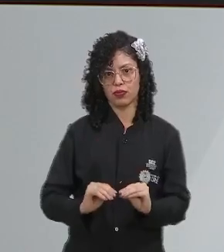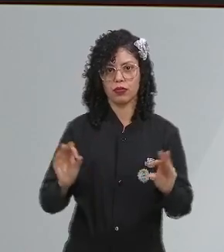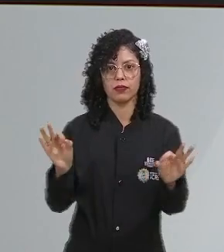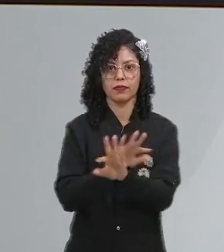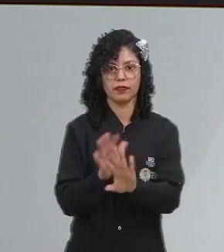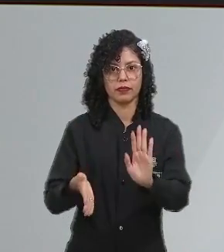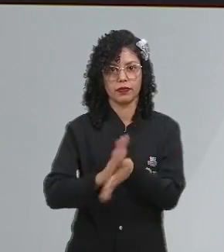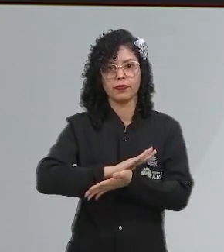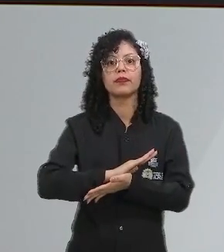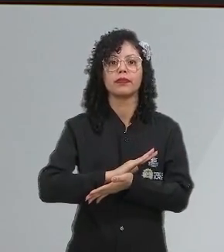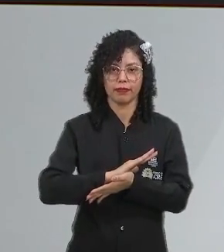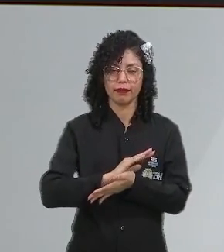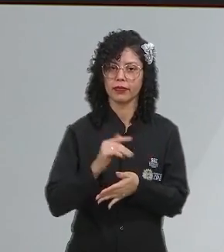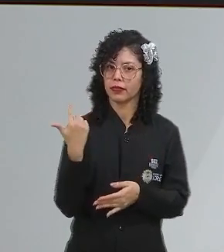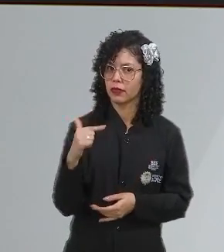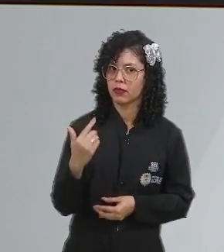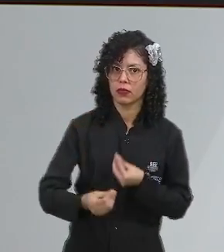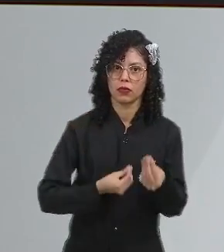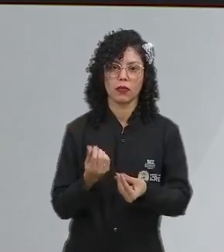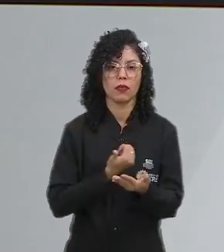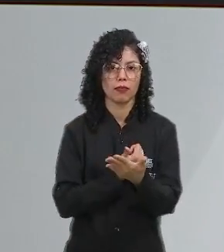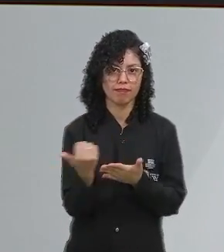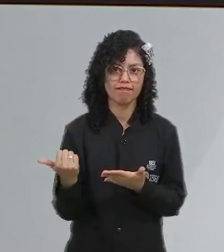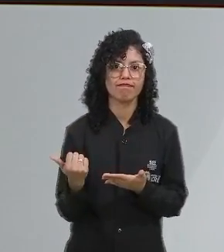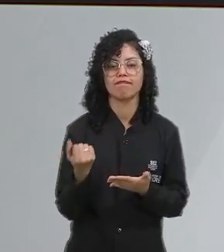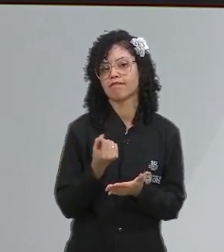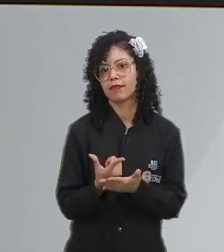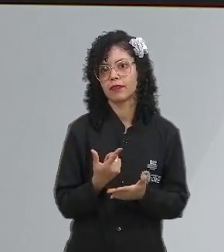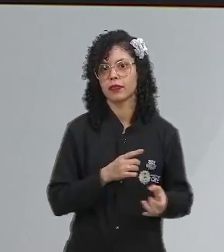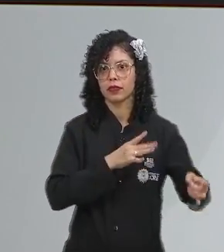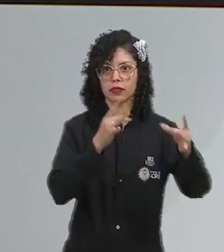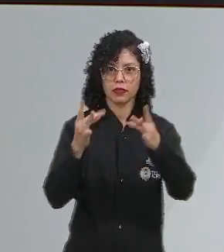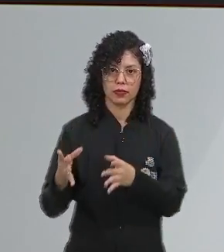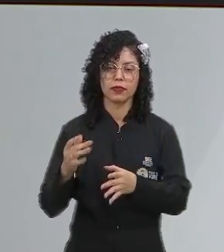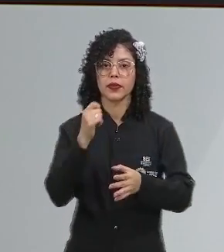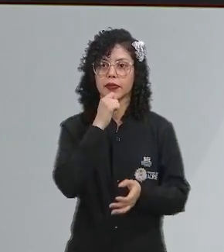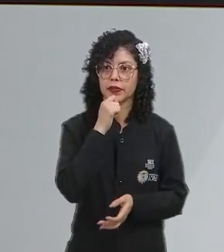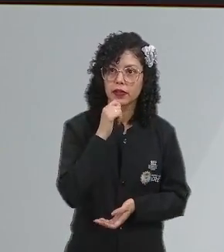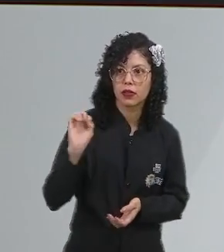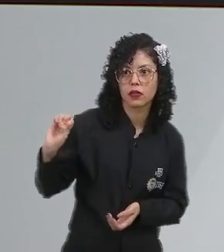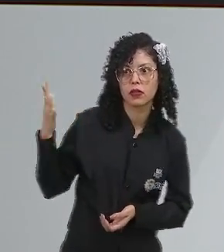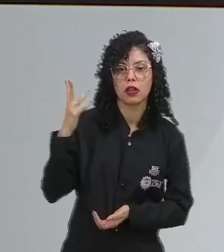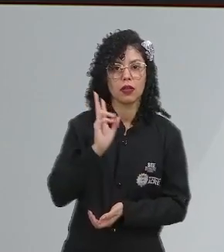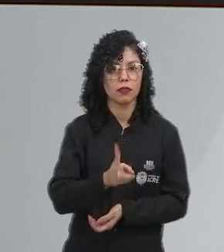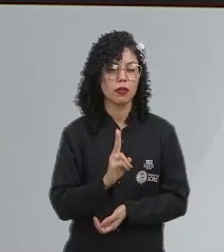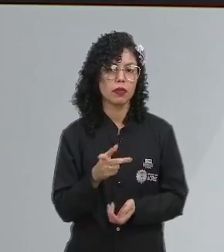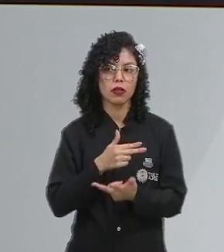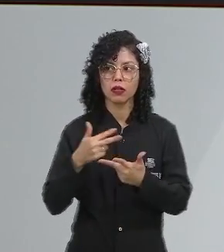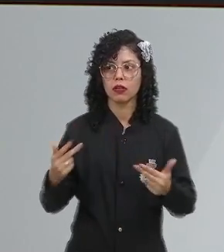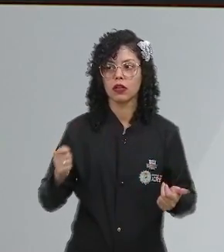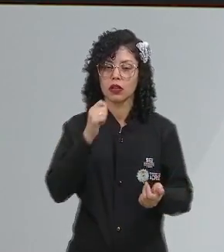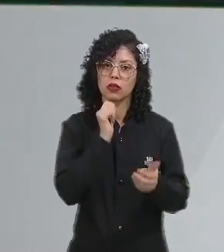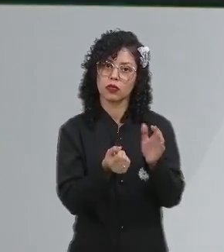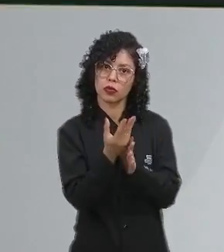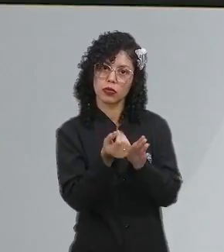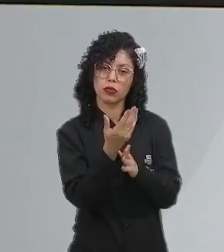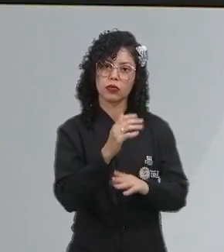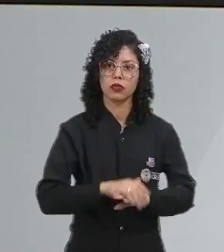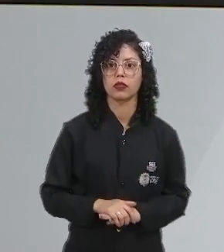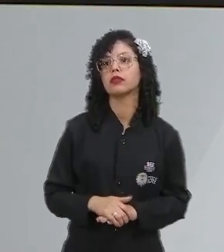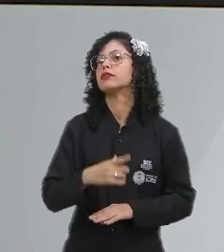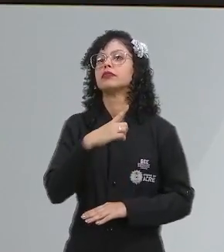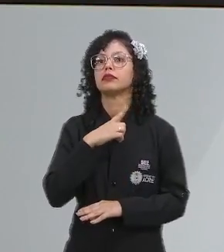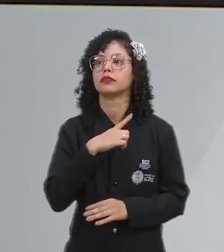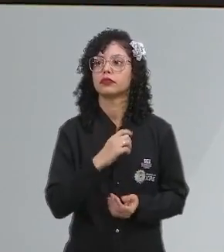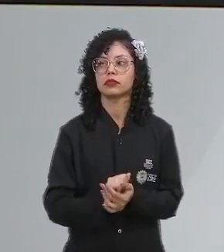dinheiro para comprar ações e todo mundo queria vender ações. Então, aconteceu a mesma coisa que aconteceu com os produtos, né?